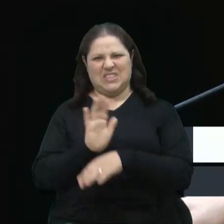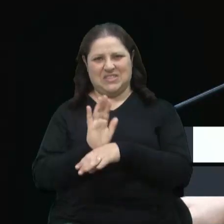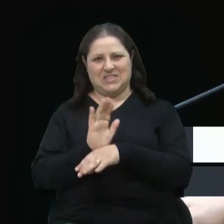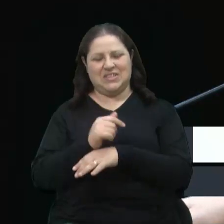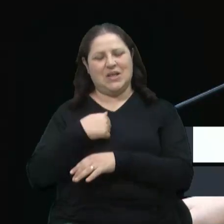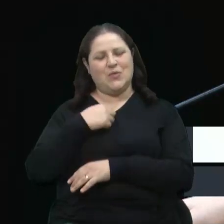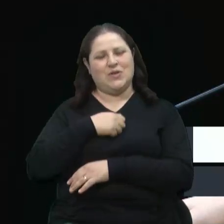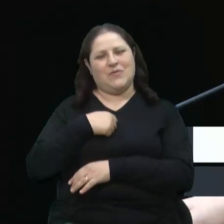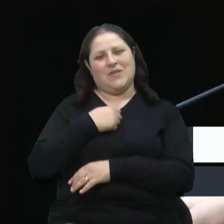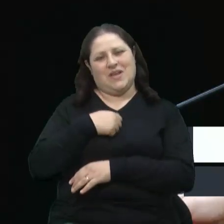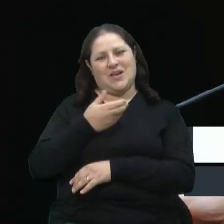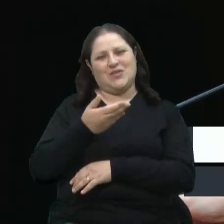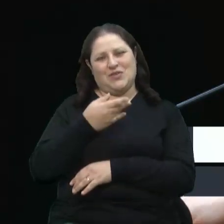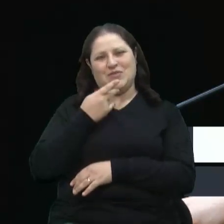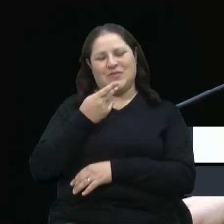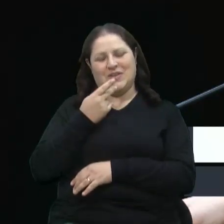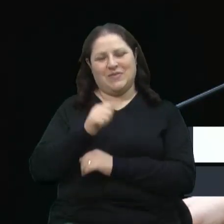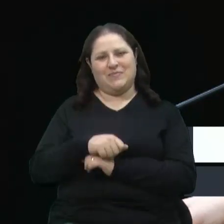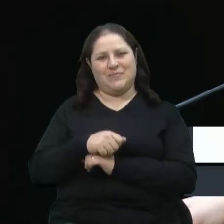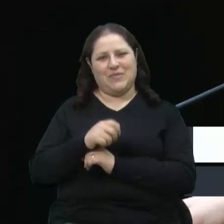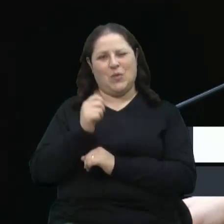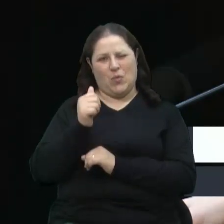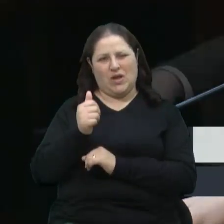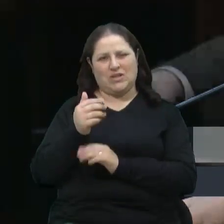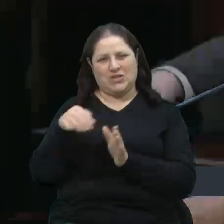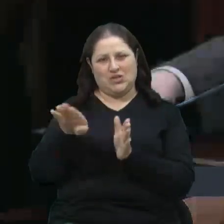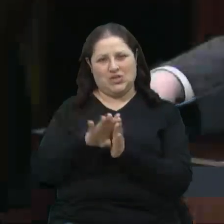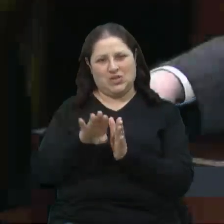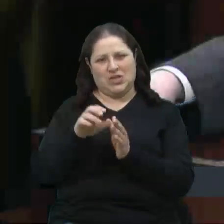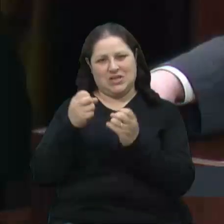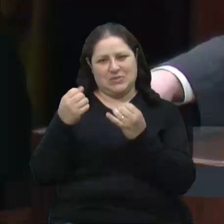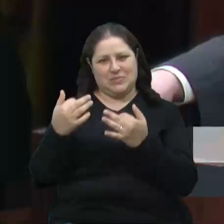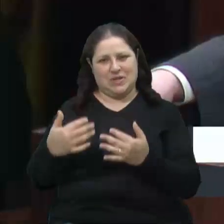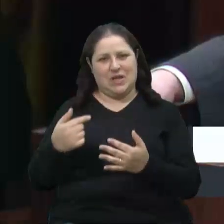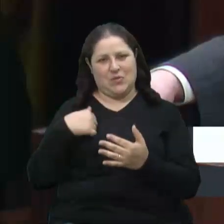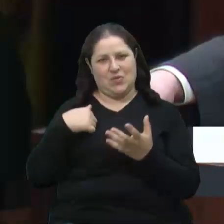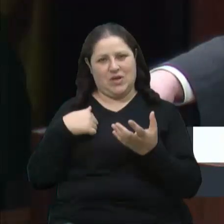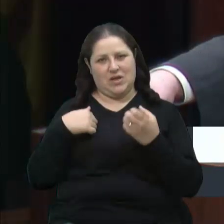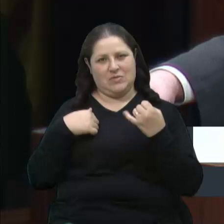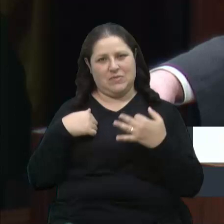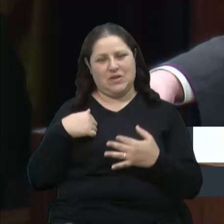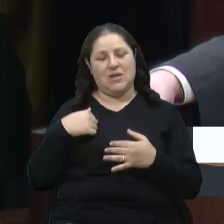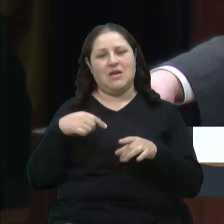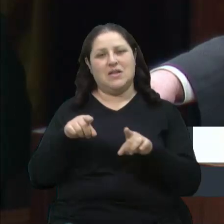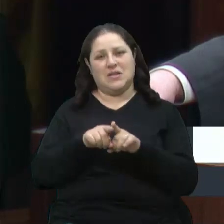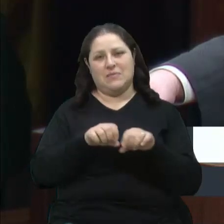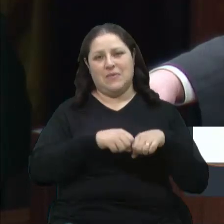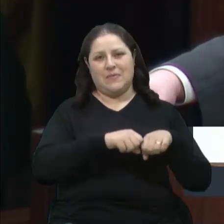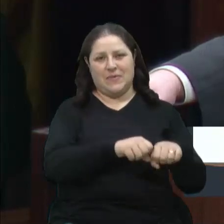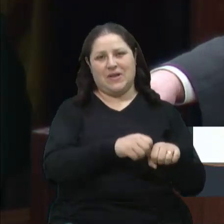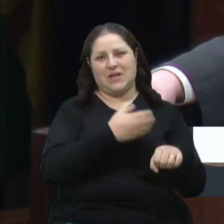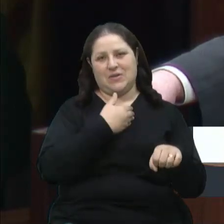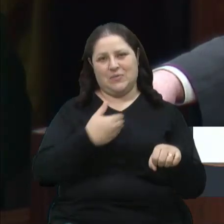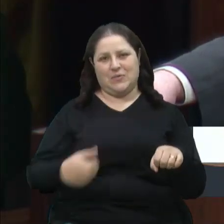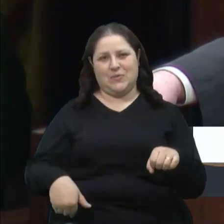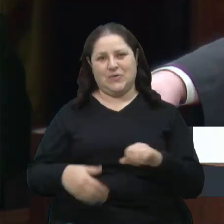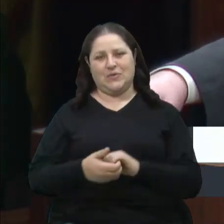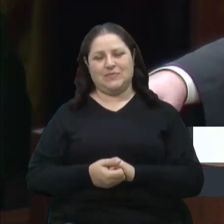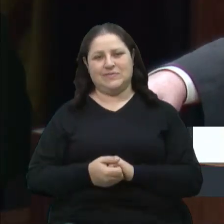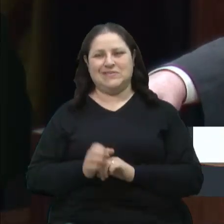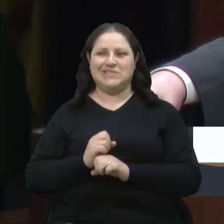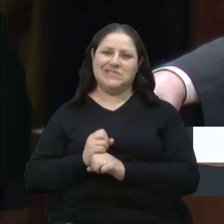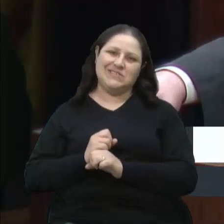nostálgico, mas eu já vou chegar ao ponto que eu quero chegar. E, obviamente, o mercado público. Então, no